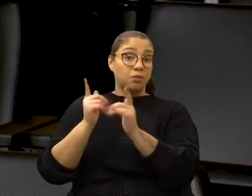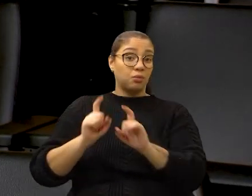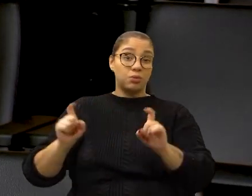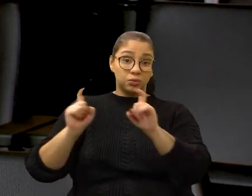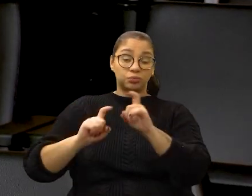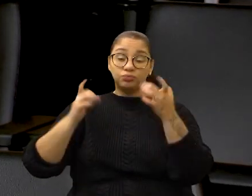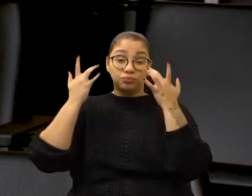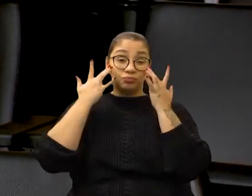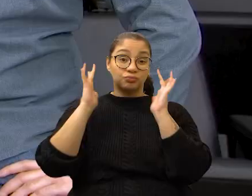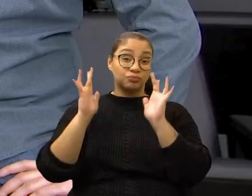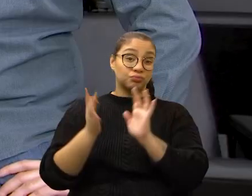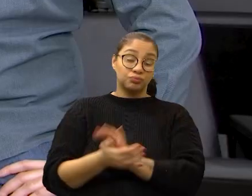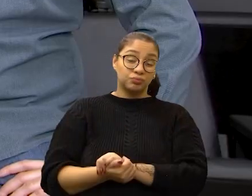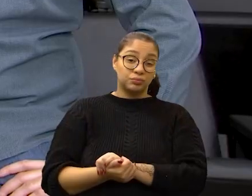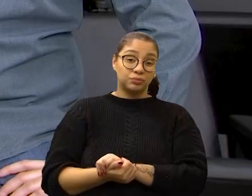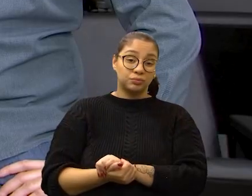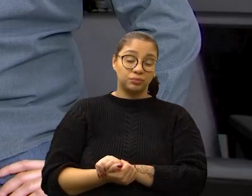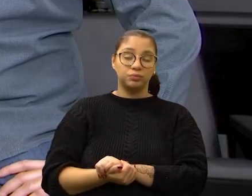computador.